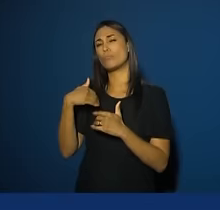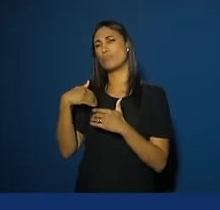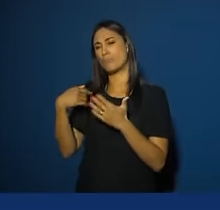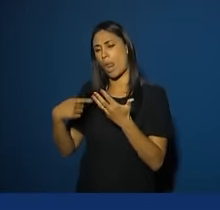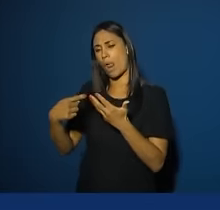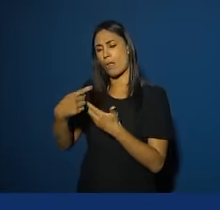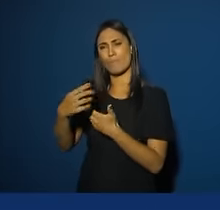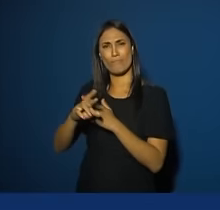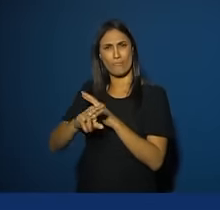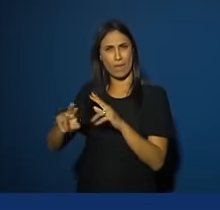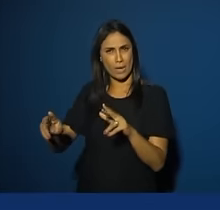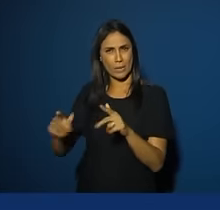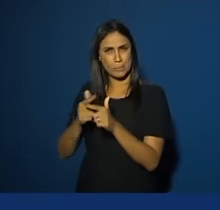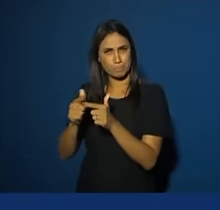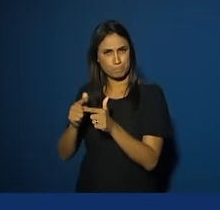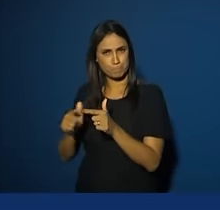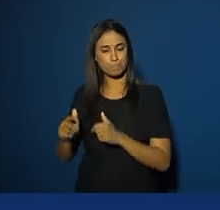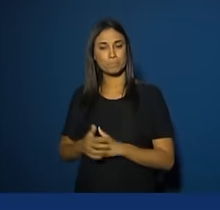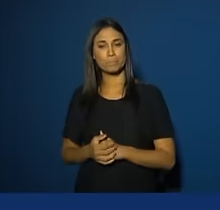Né?